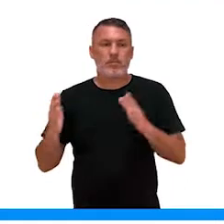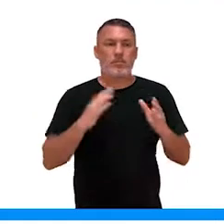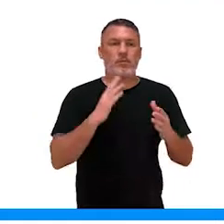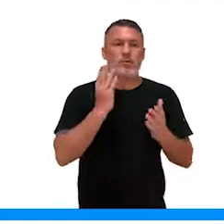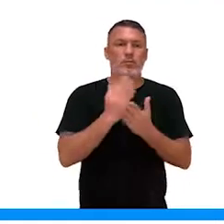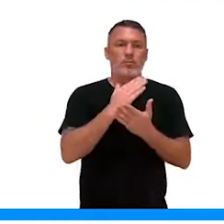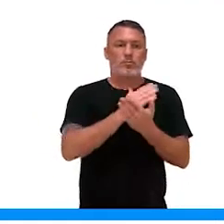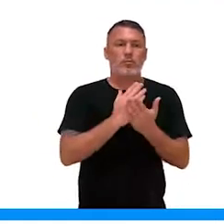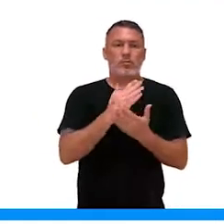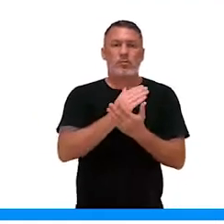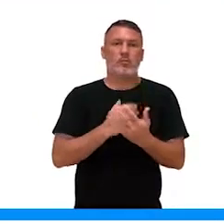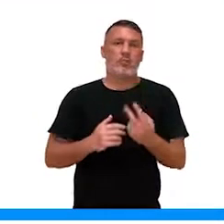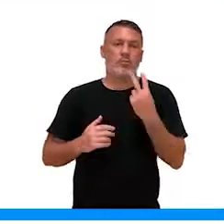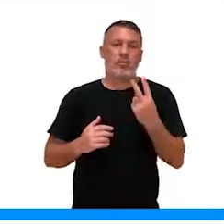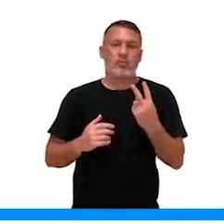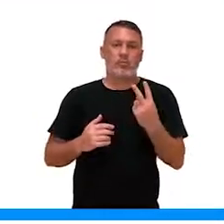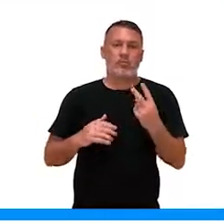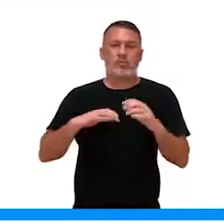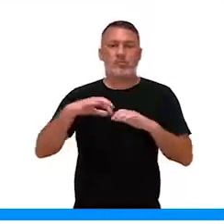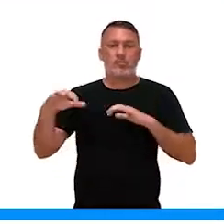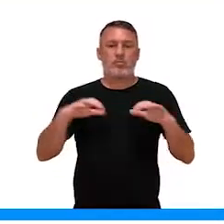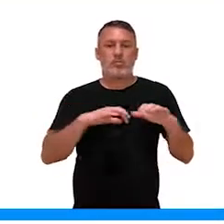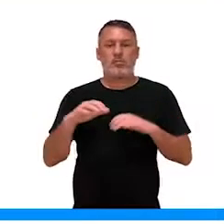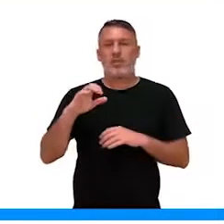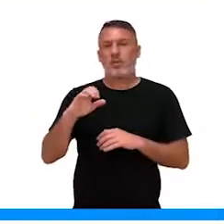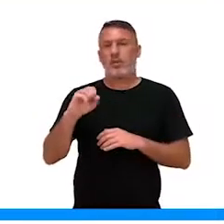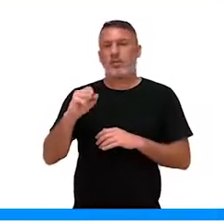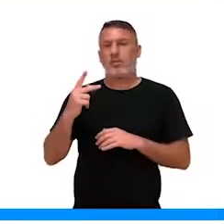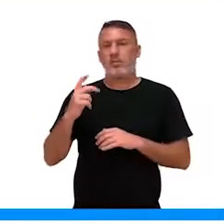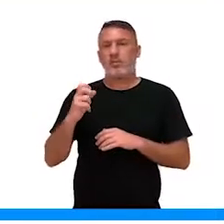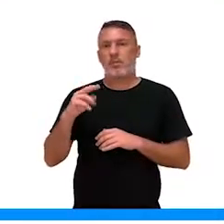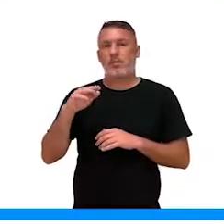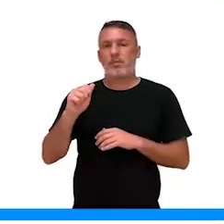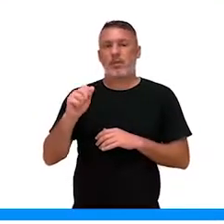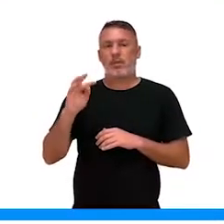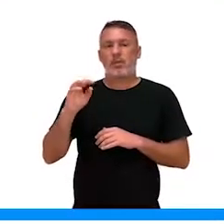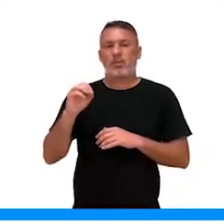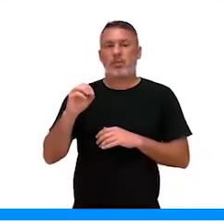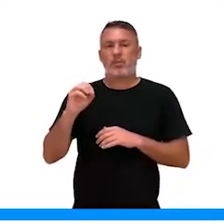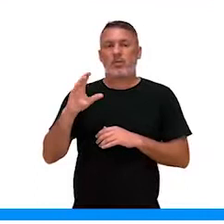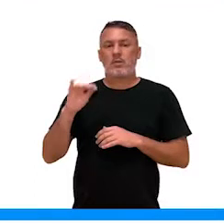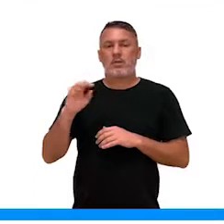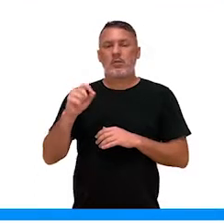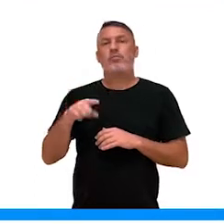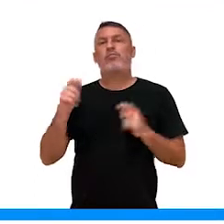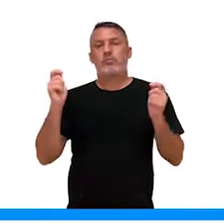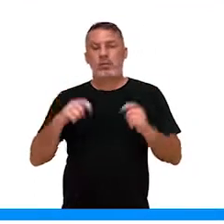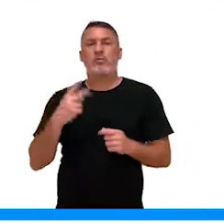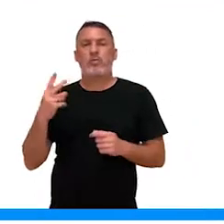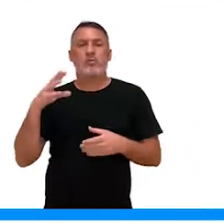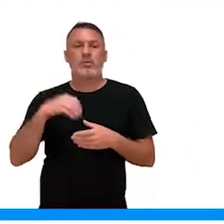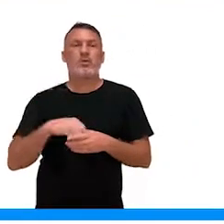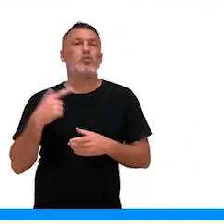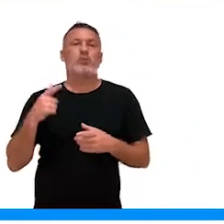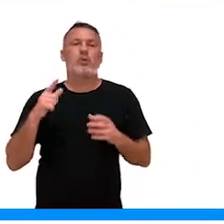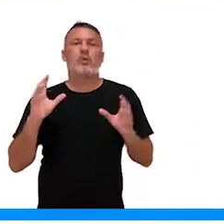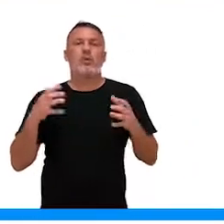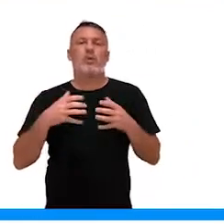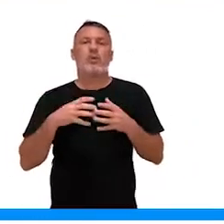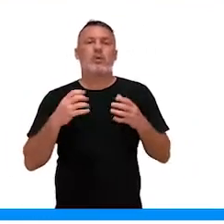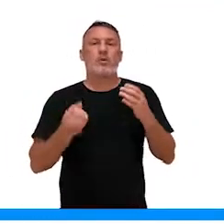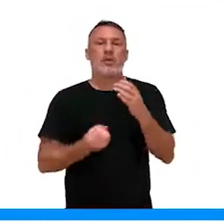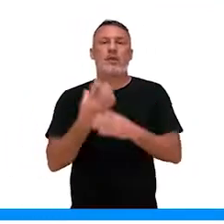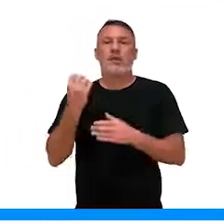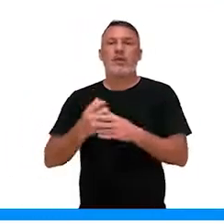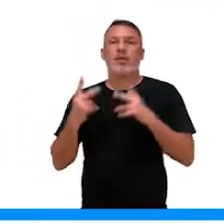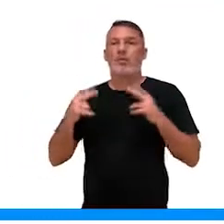espermatócito primário que vai se dividir em 2 espermatócitos aí. Esses 2 espermatócitos são viáveis. Não